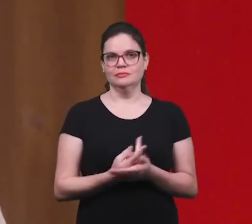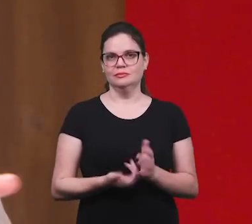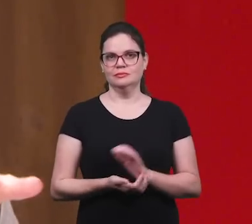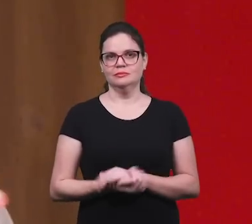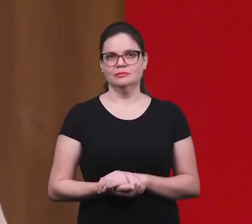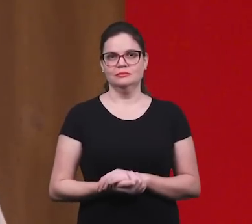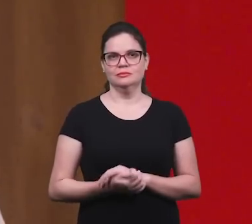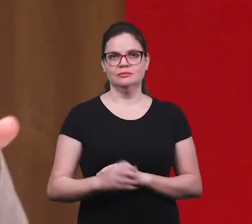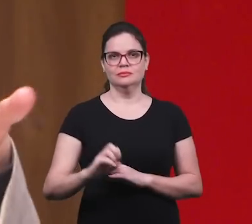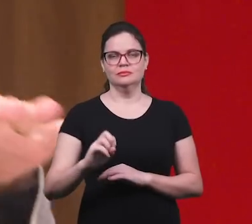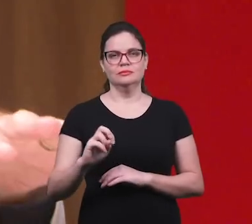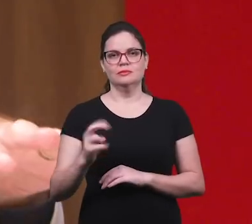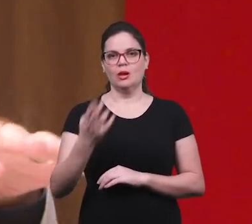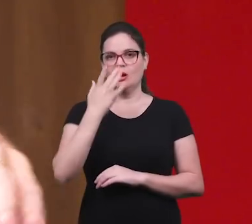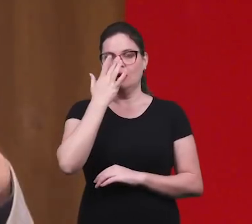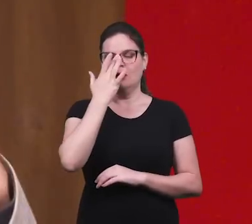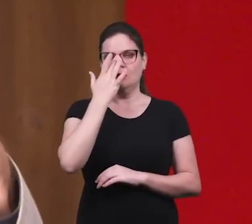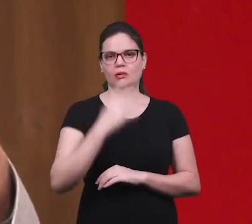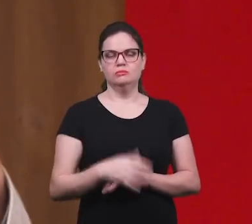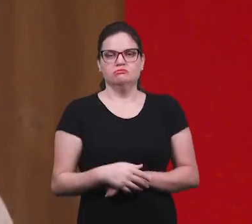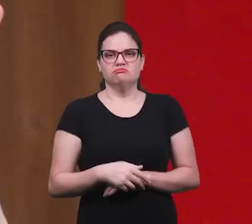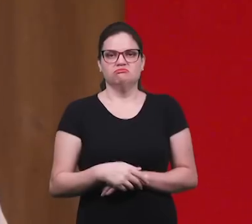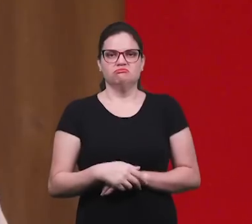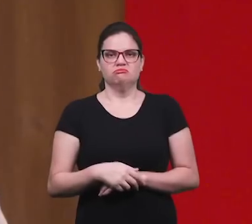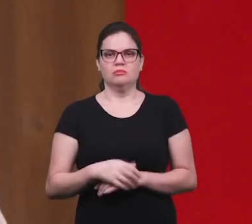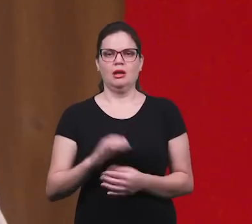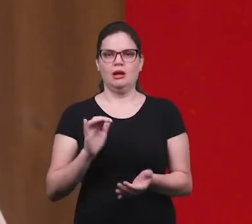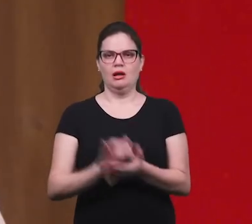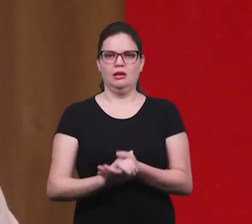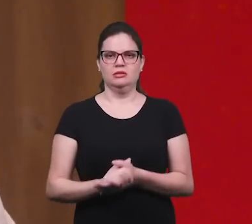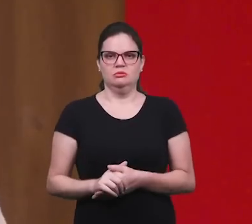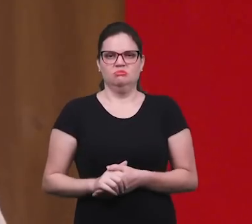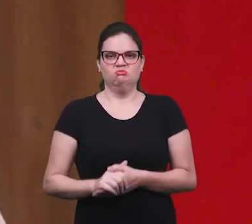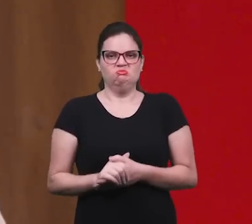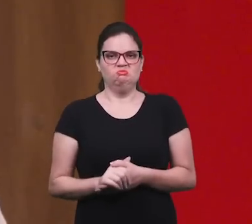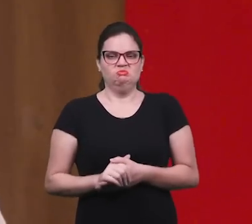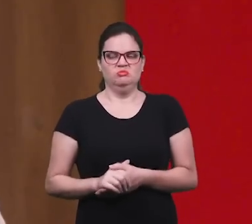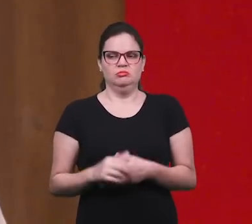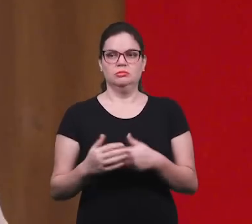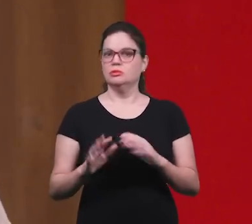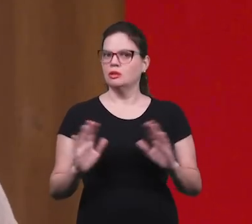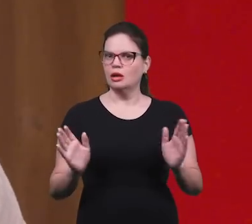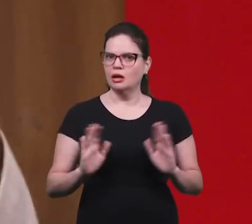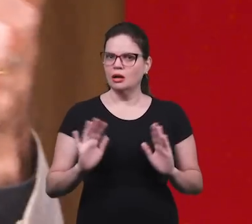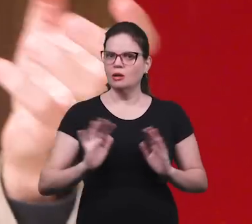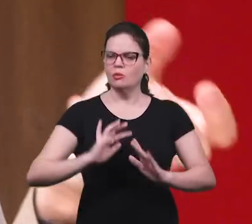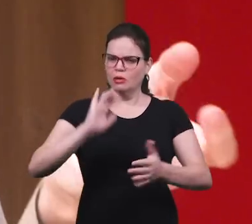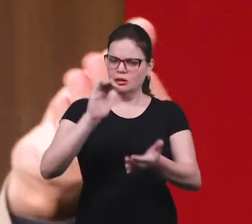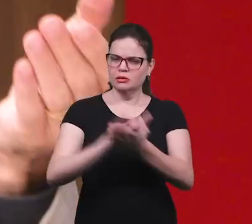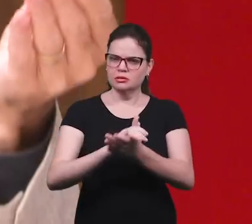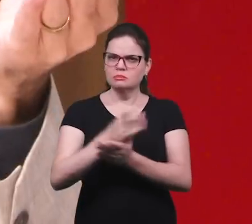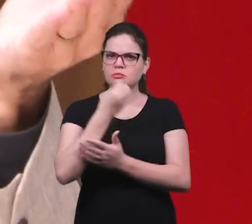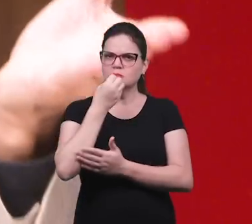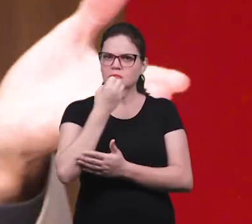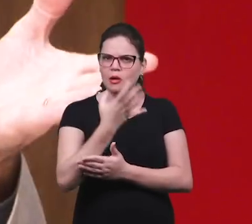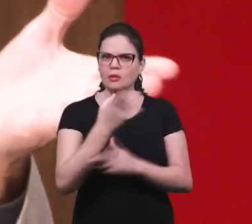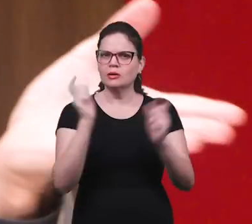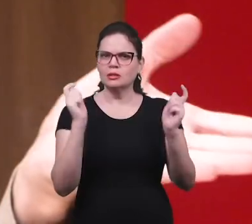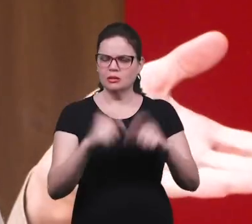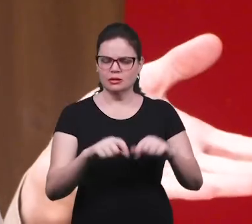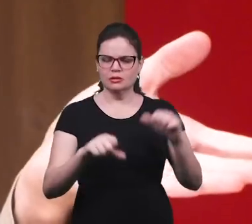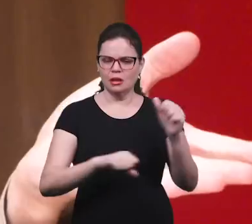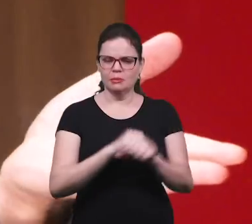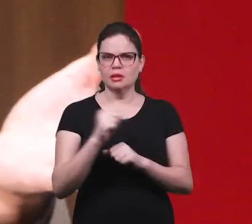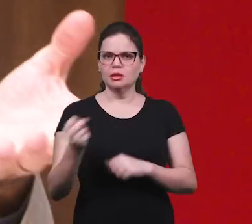até deixar banalizar sobre o casamento, sobre essa instituição tão marcante, tão poderosa, que transforma a